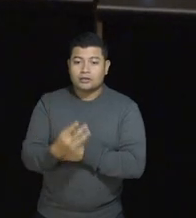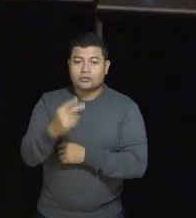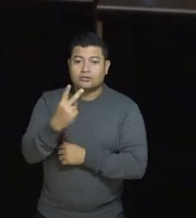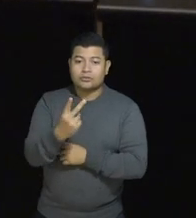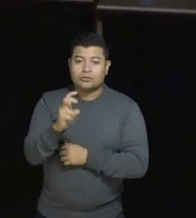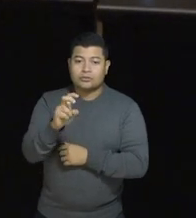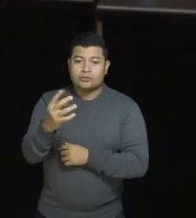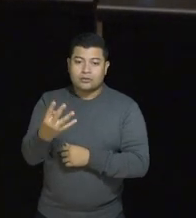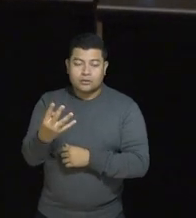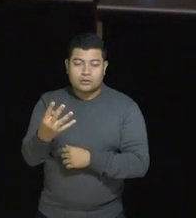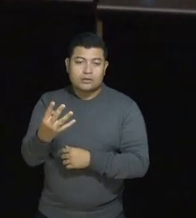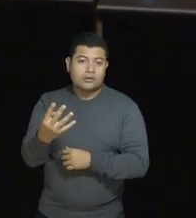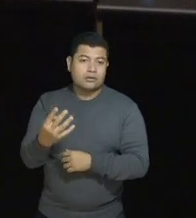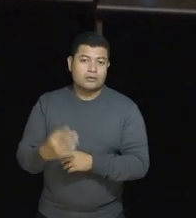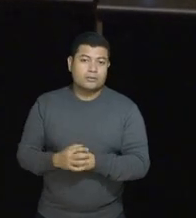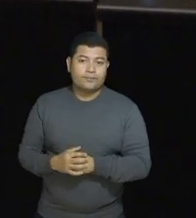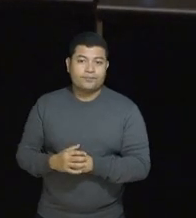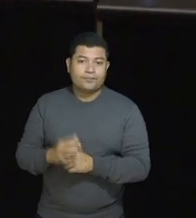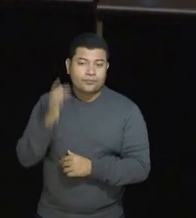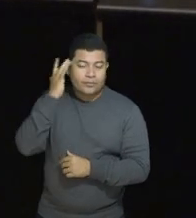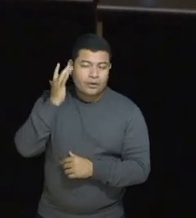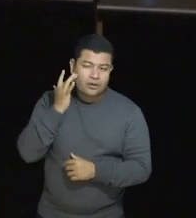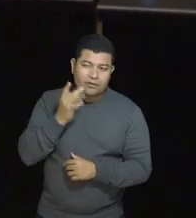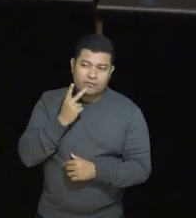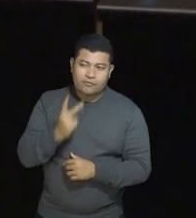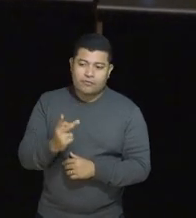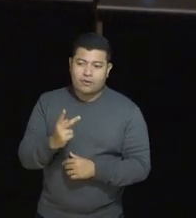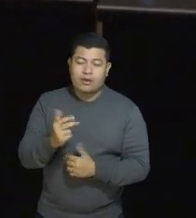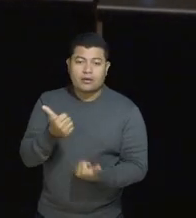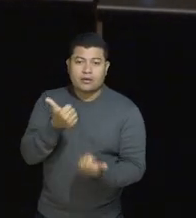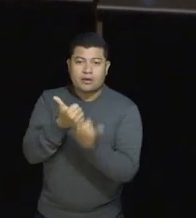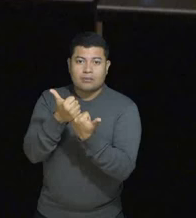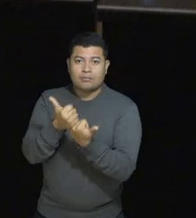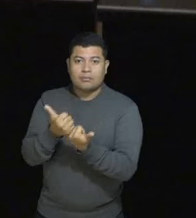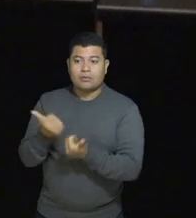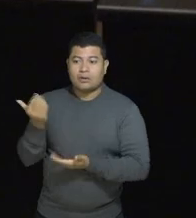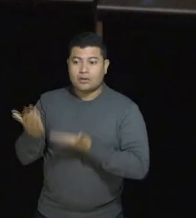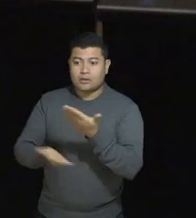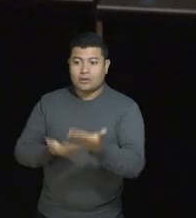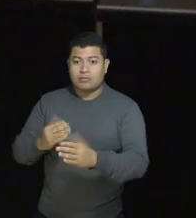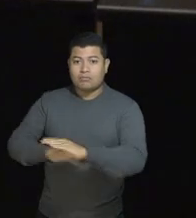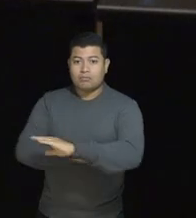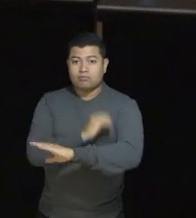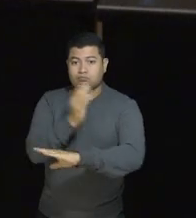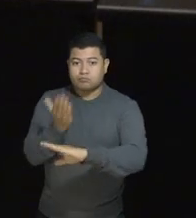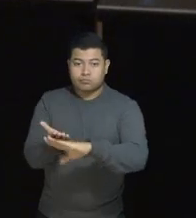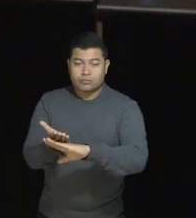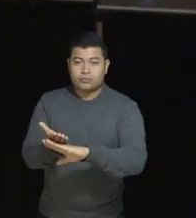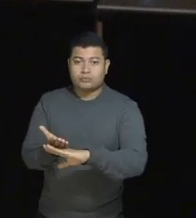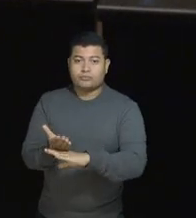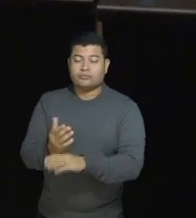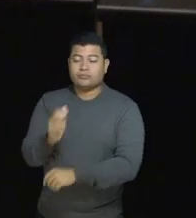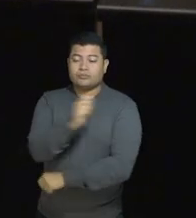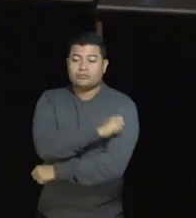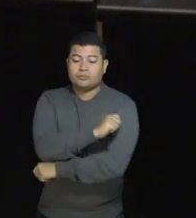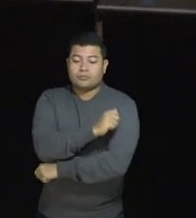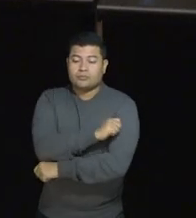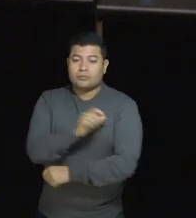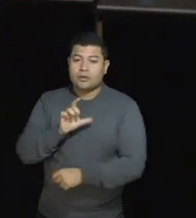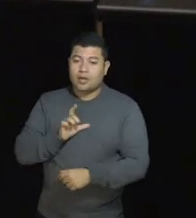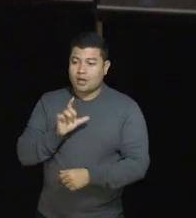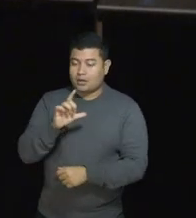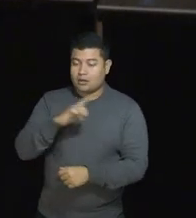14.254, eu acho que é aquela que fala do apoio, do atendimento integral dos estudantes, tanto com dislexia,